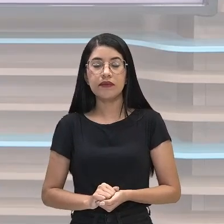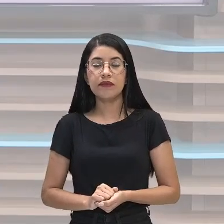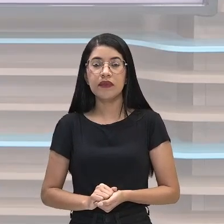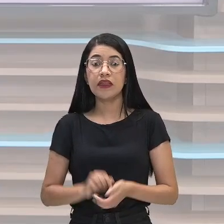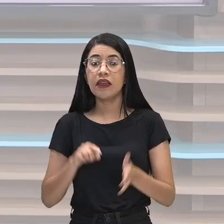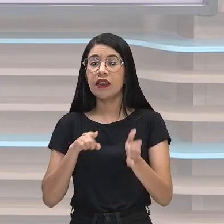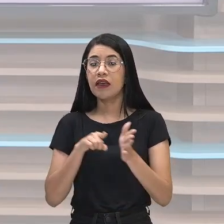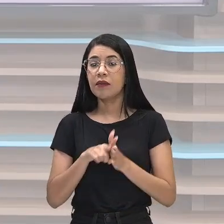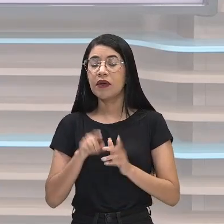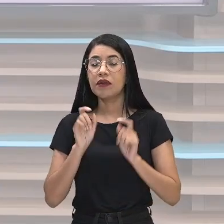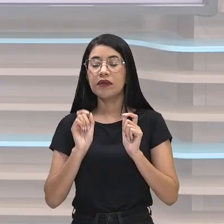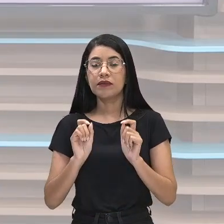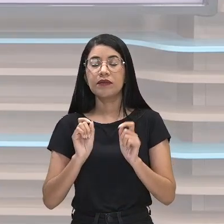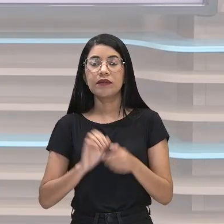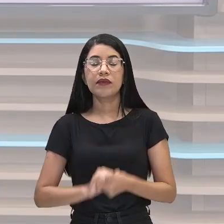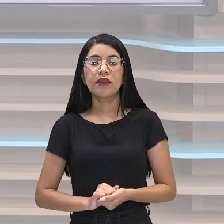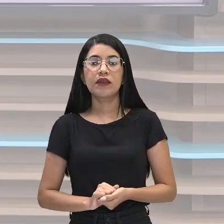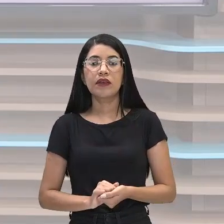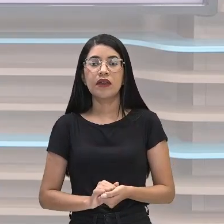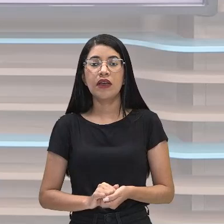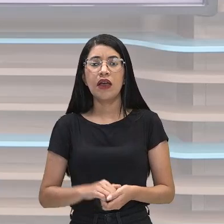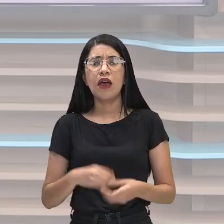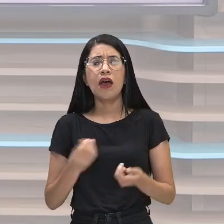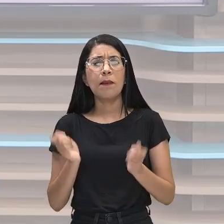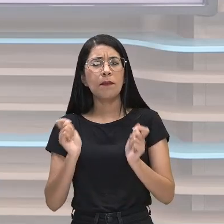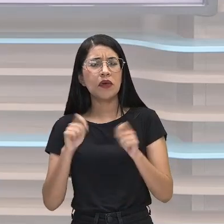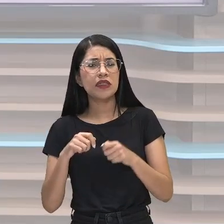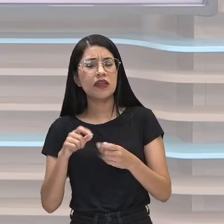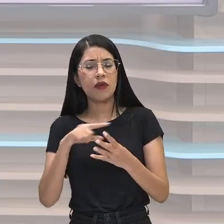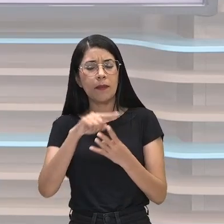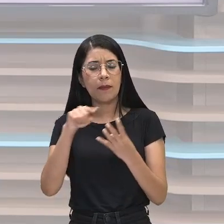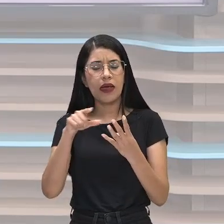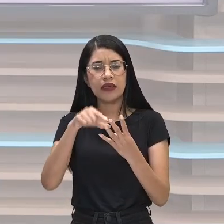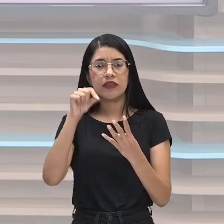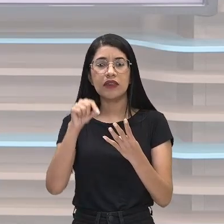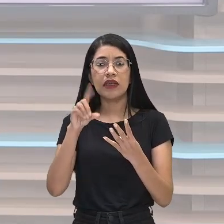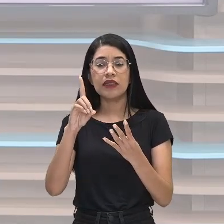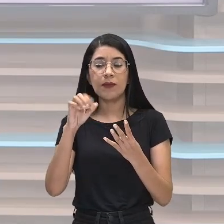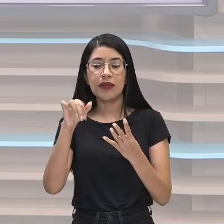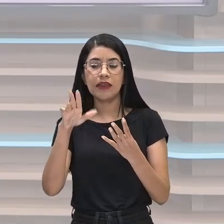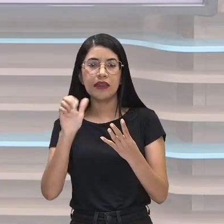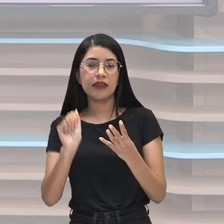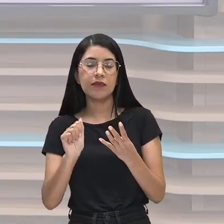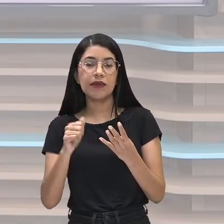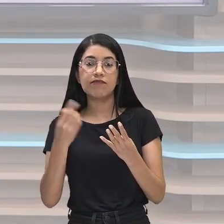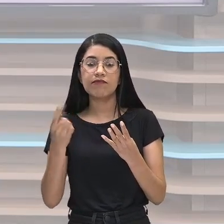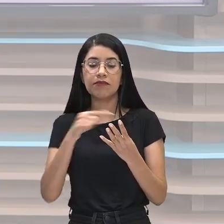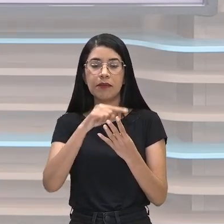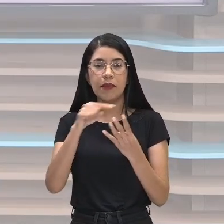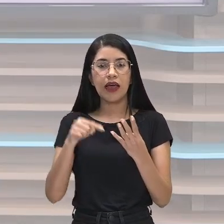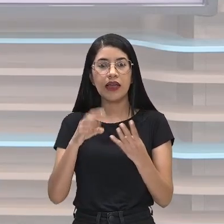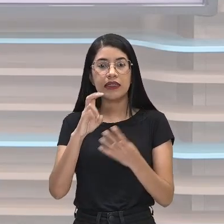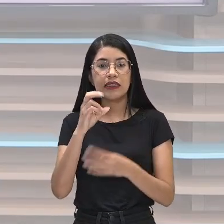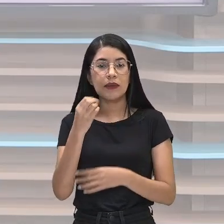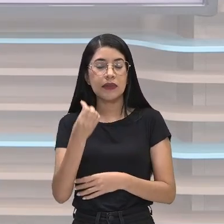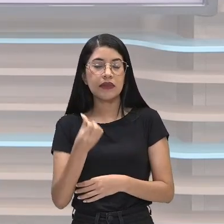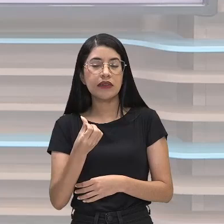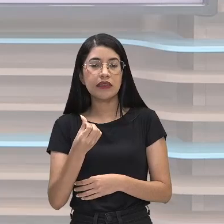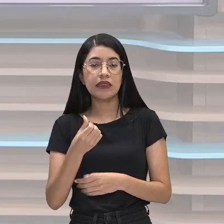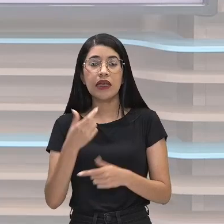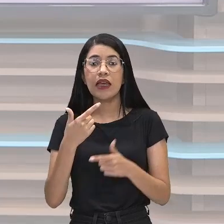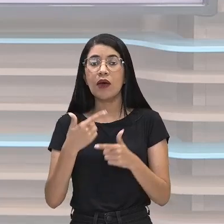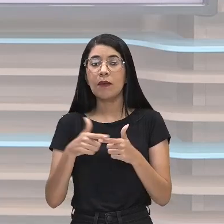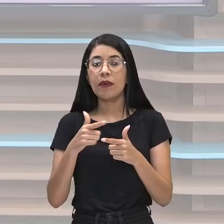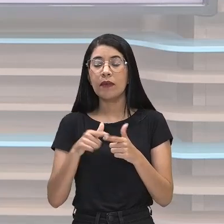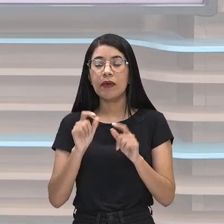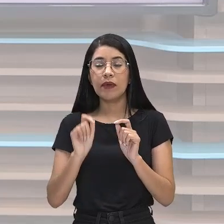é, qual a chance de ser escolhida uma carta e ela ser uma dama? Então, o que eu quero desse problema? Eu